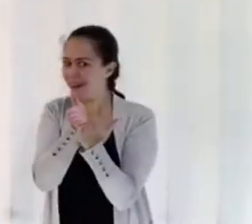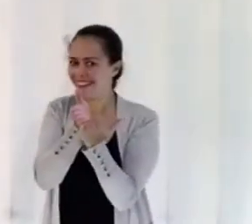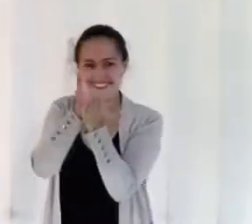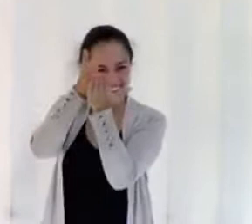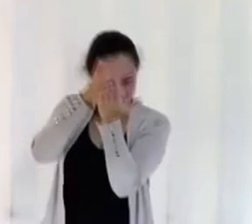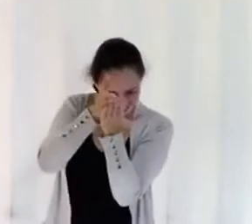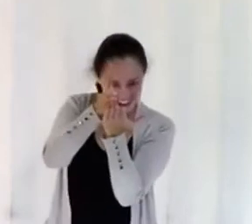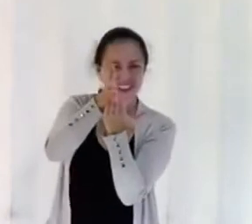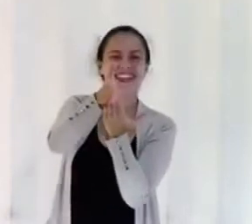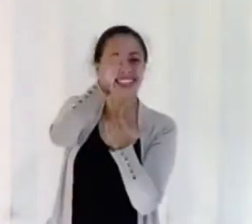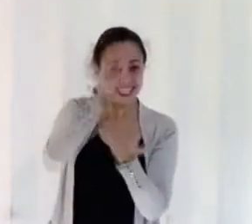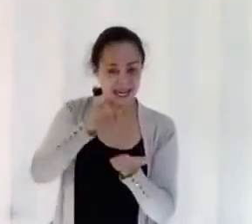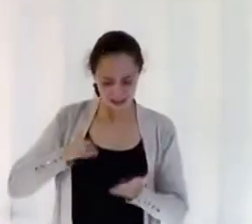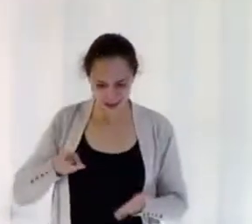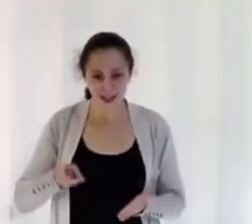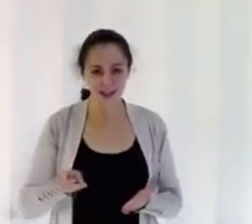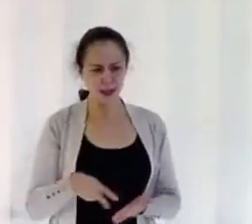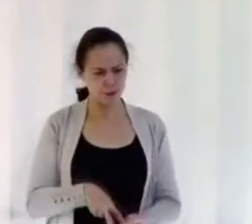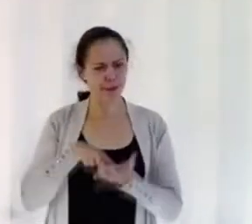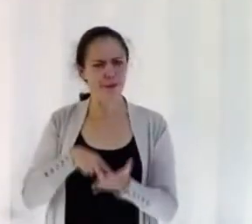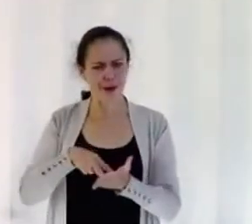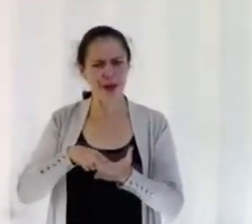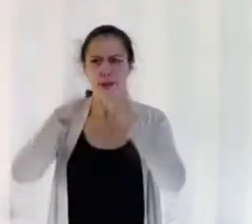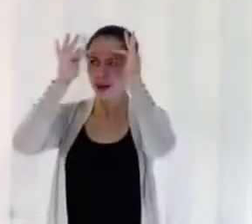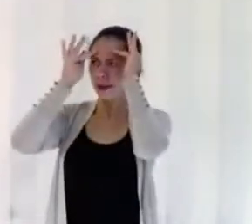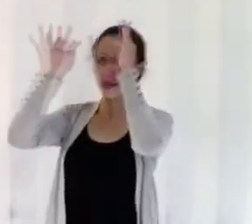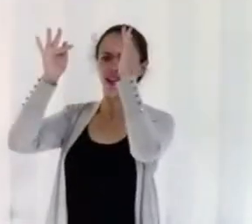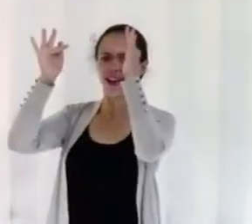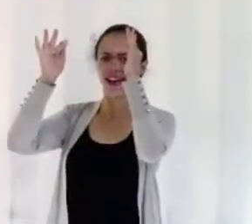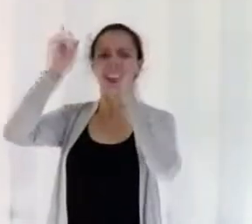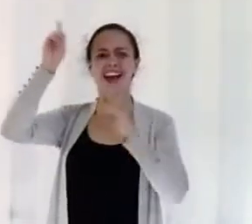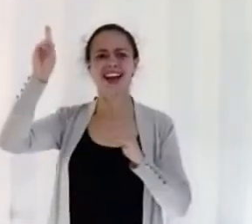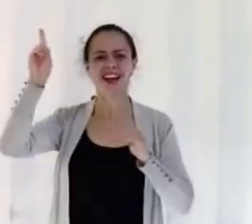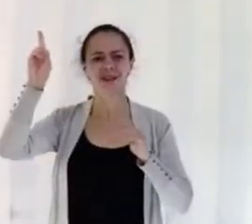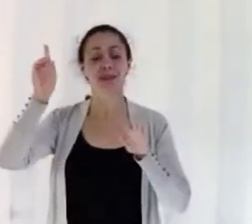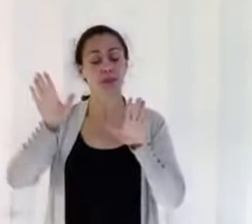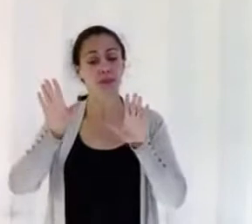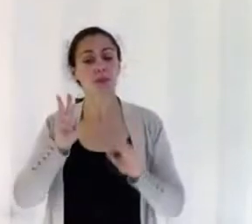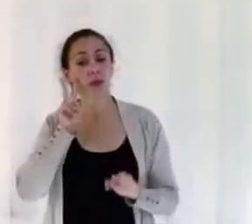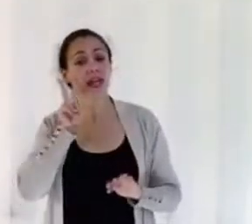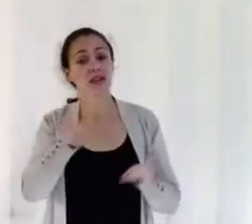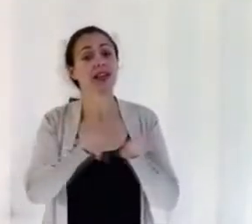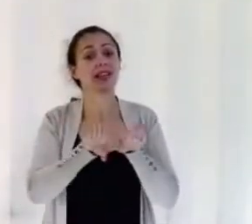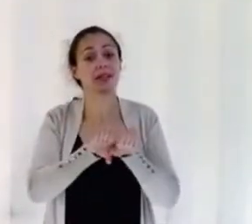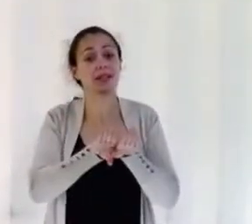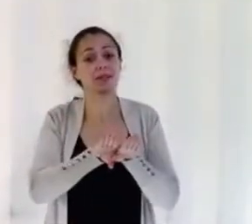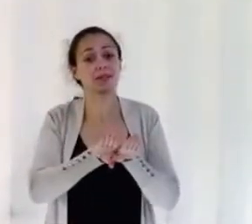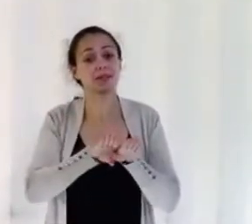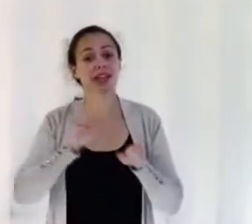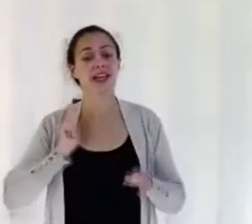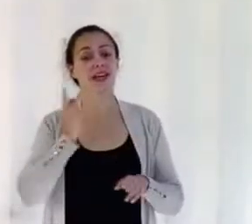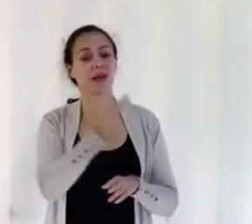maratona. E depois o autor também, ainda no capítulo 12, nos coloca da maratona dentro de um